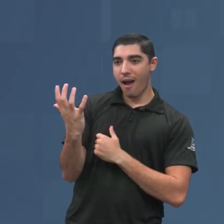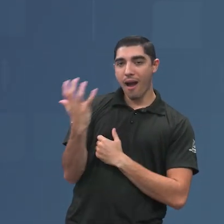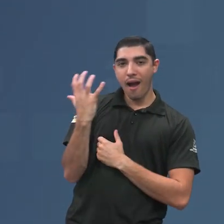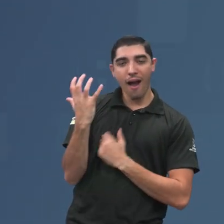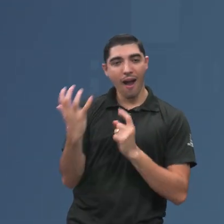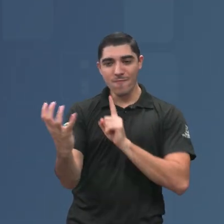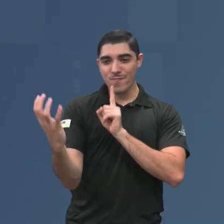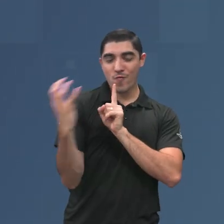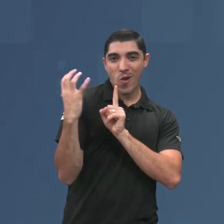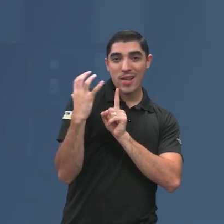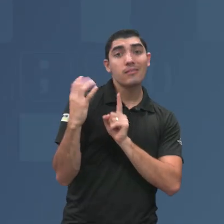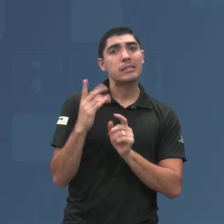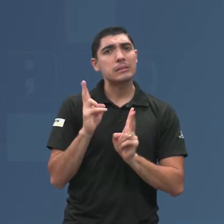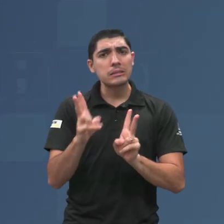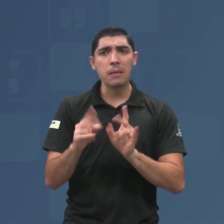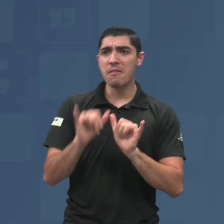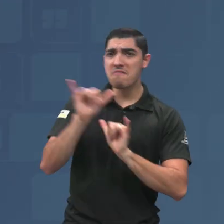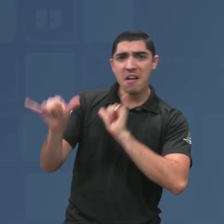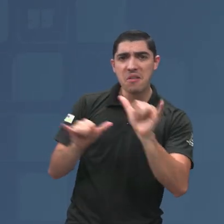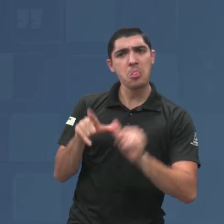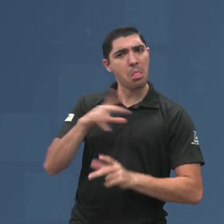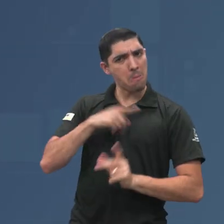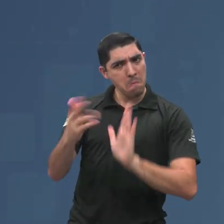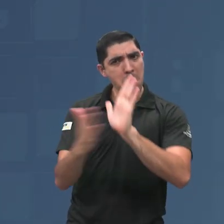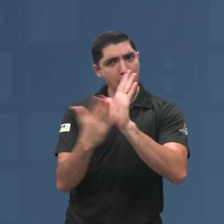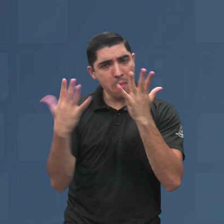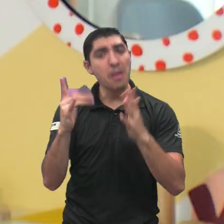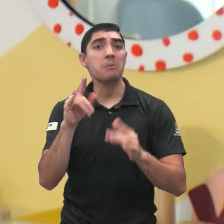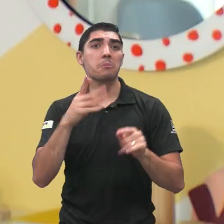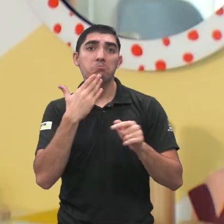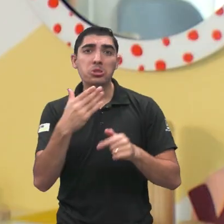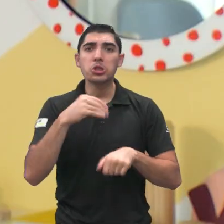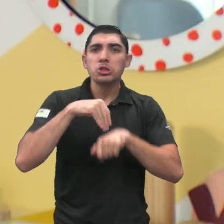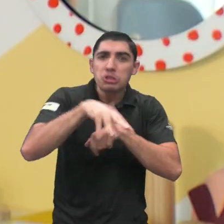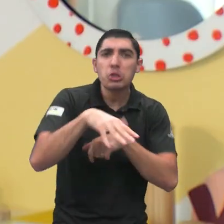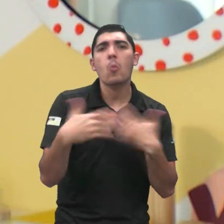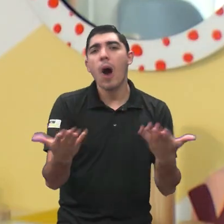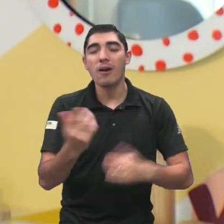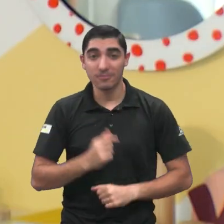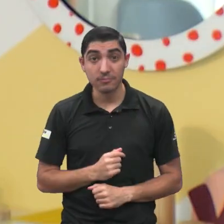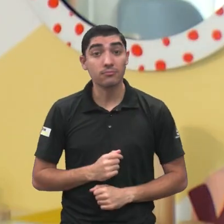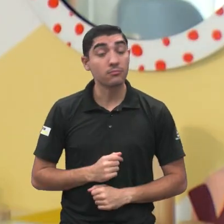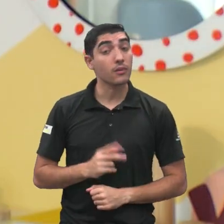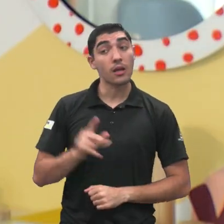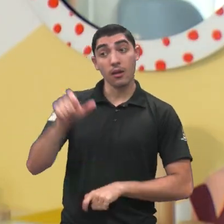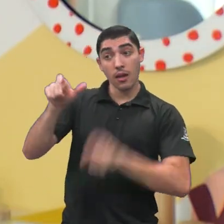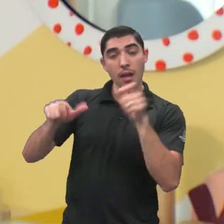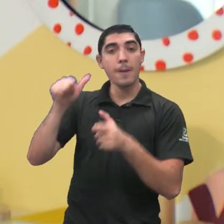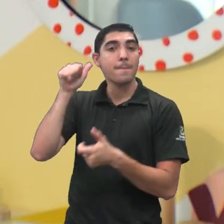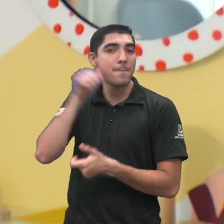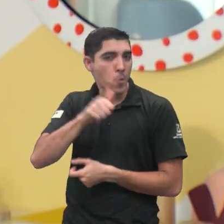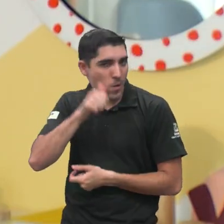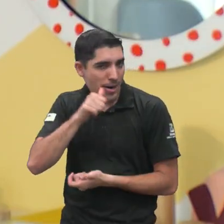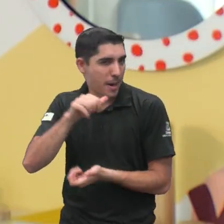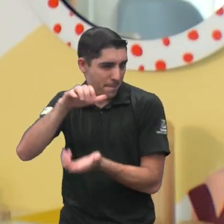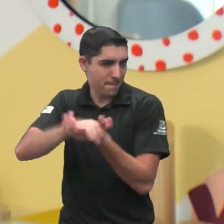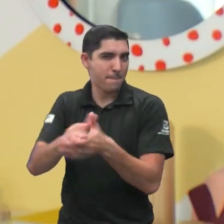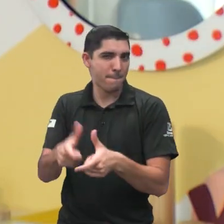passam a interagir com ele, elogiando ou até pedindo dicas. Tenho bastante feedback, principalmente das esposas,